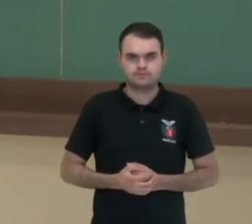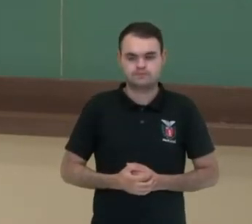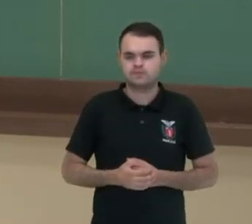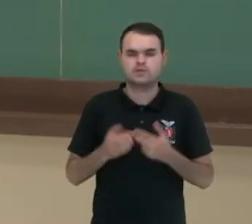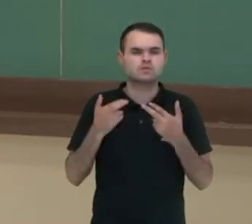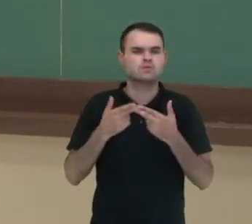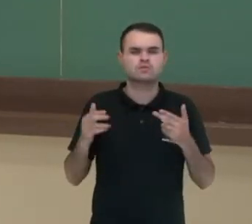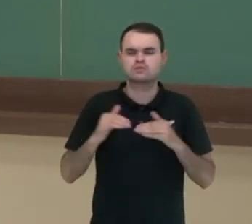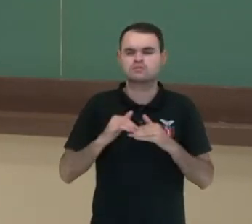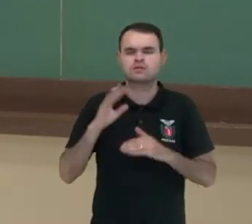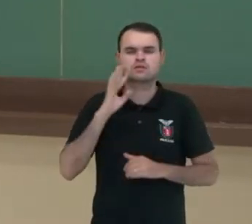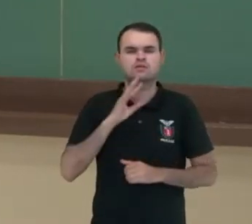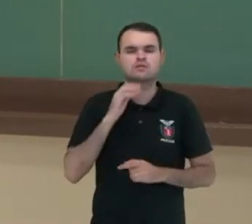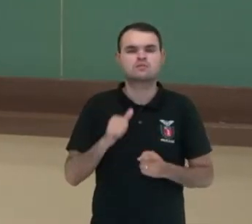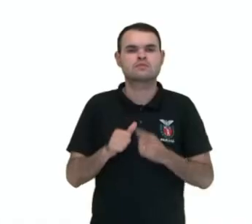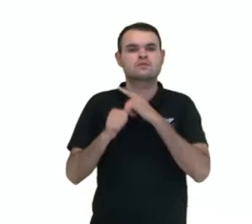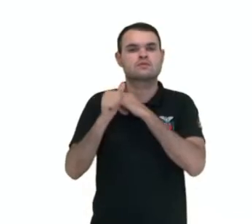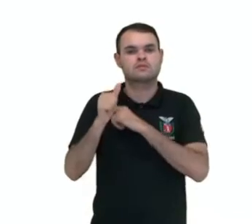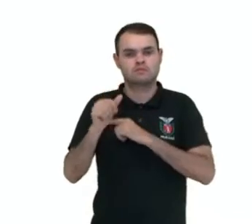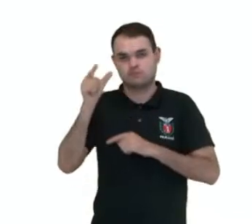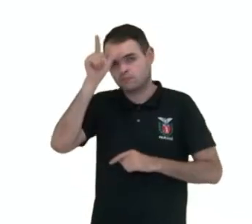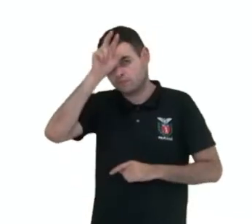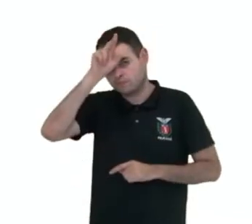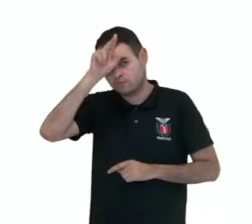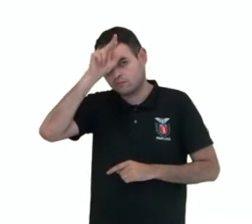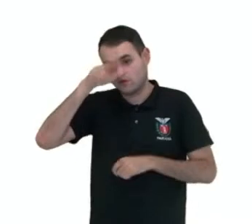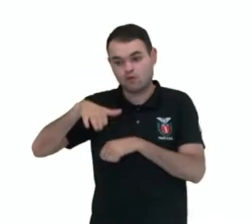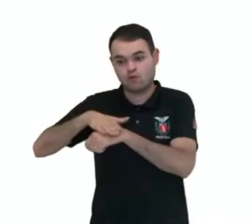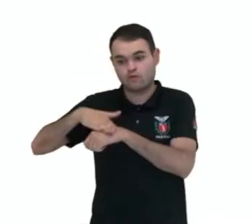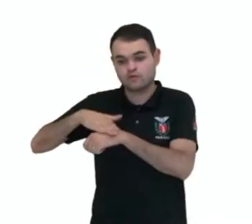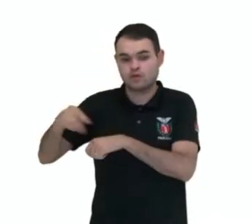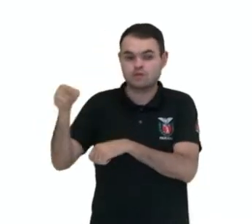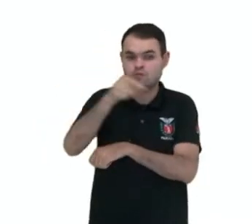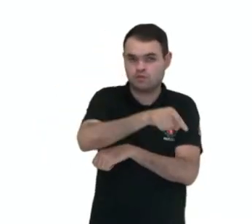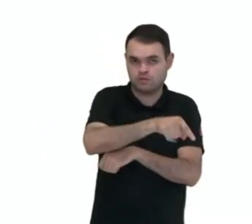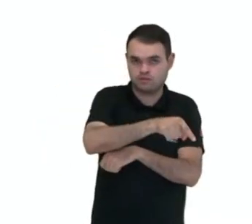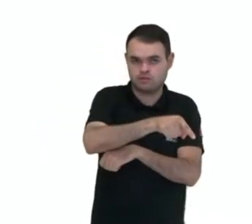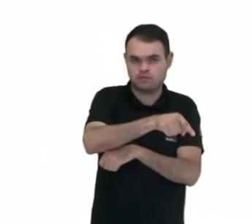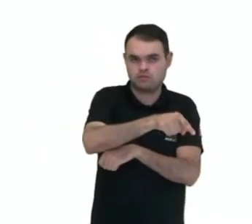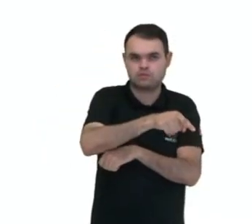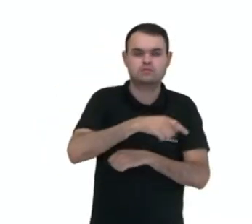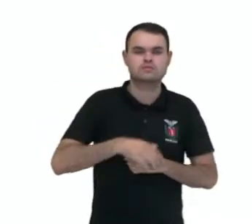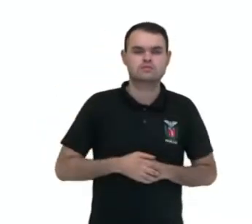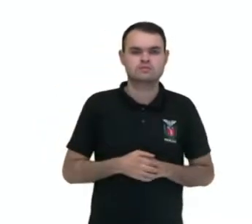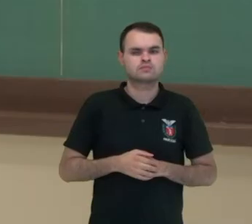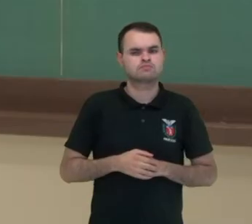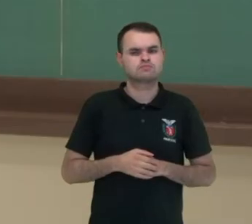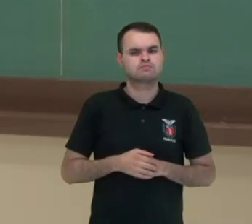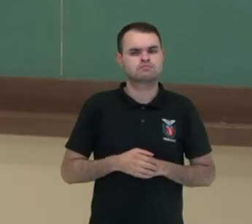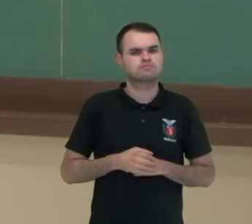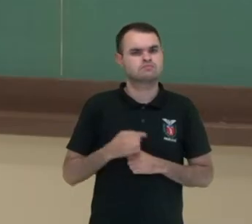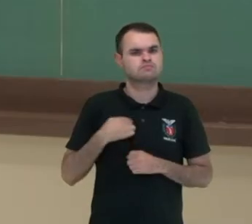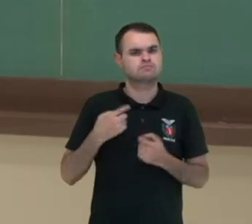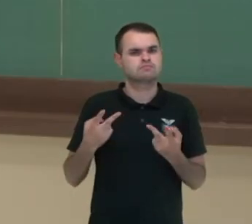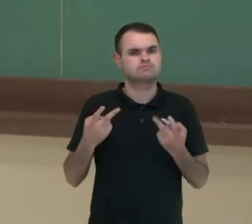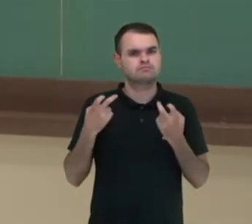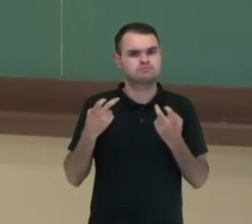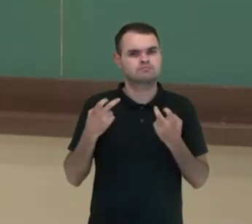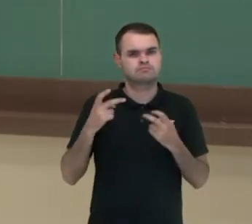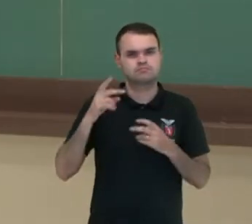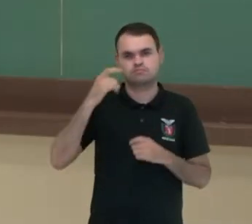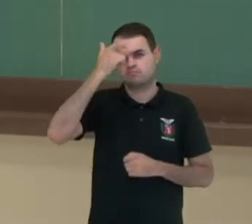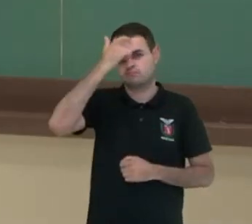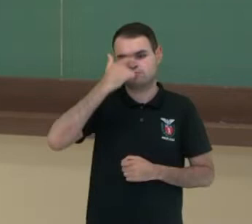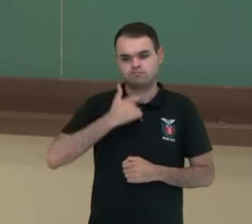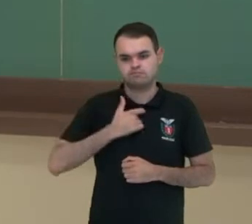coisa mais bacana a primeira vez que as formigas conversaram com ele. Opa, aqui eu percebo que o personagem ele não